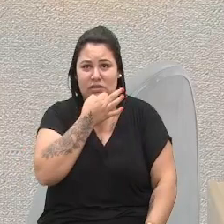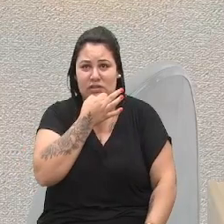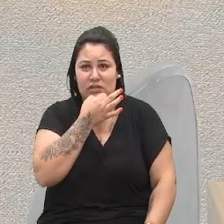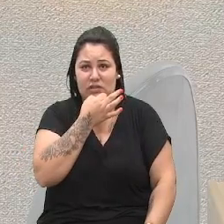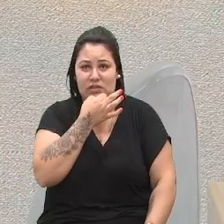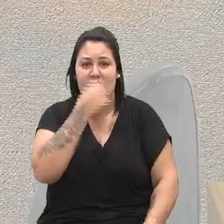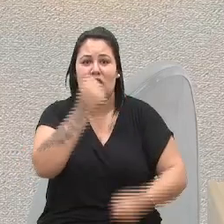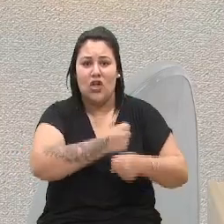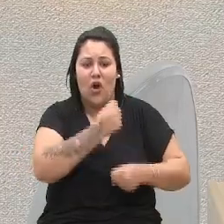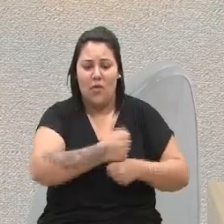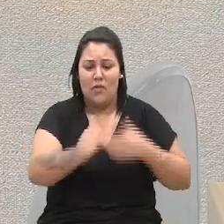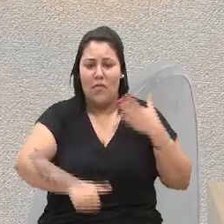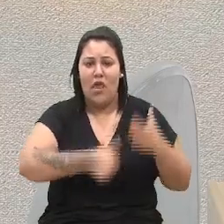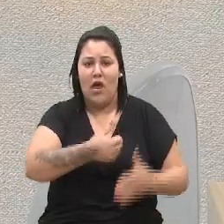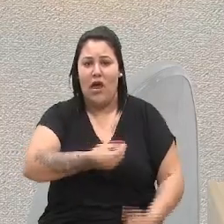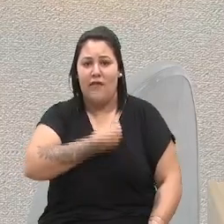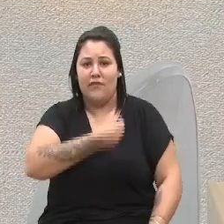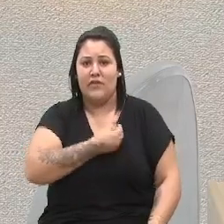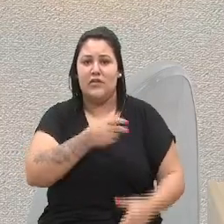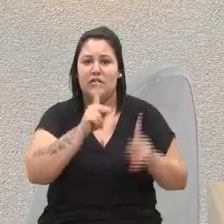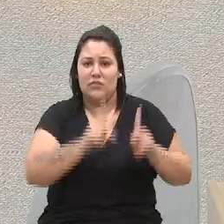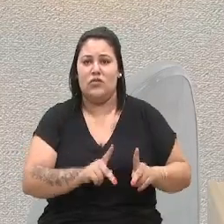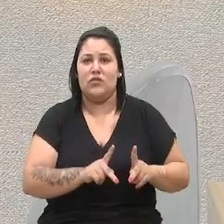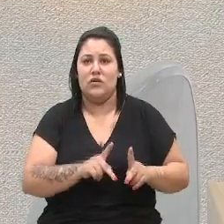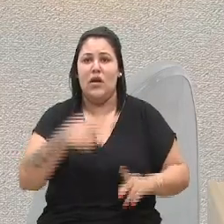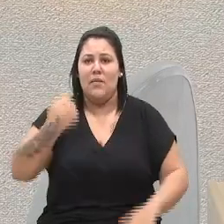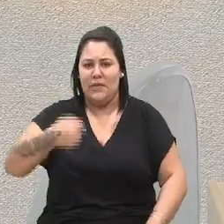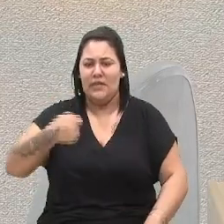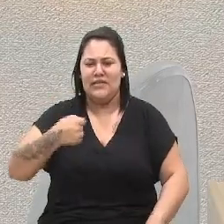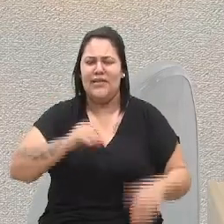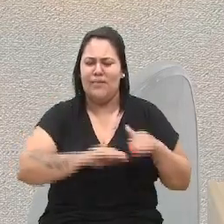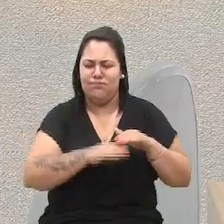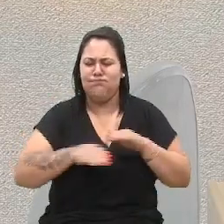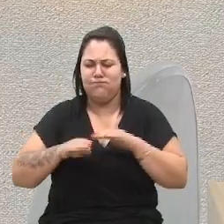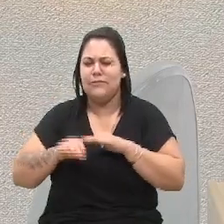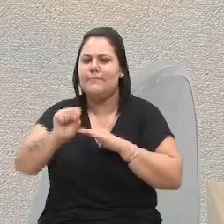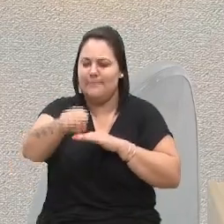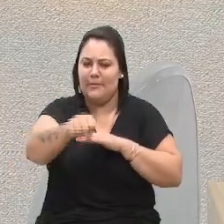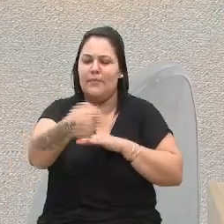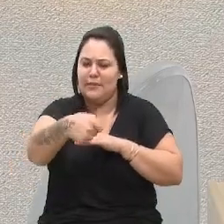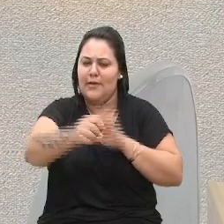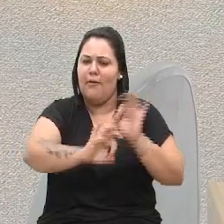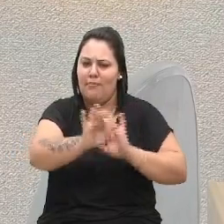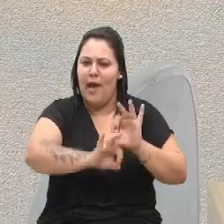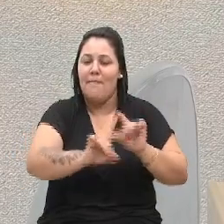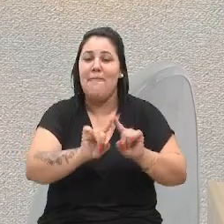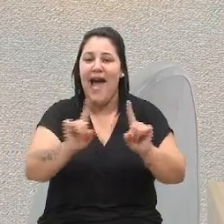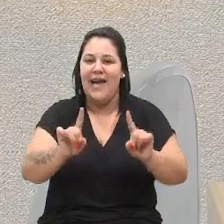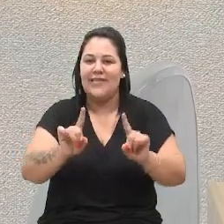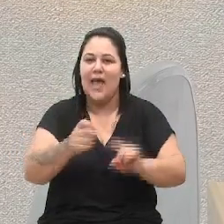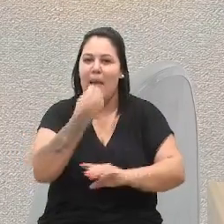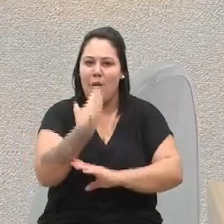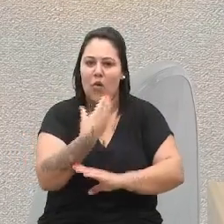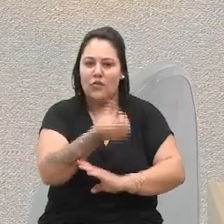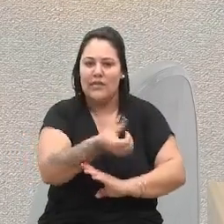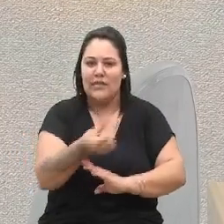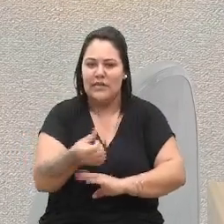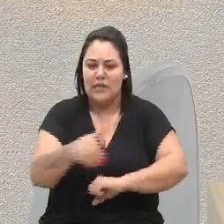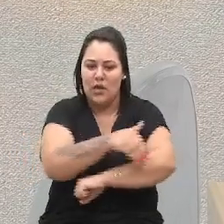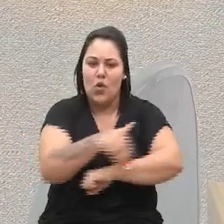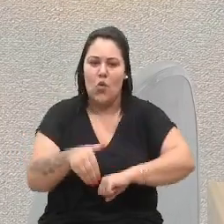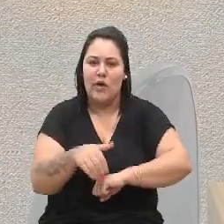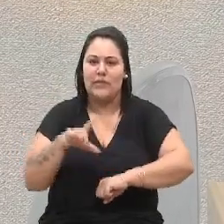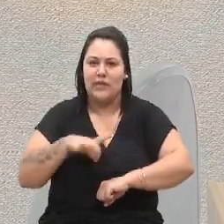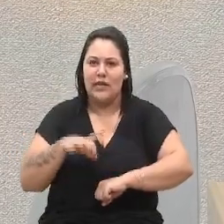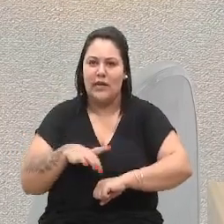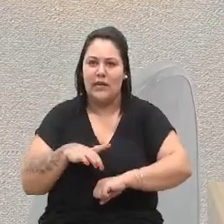obras melhoram a vida das pessoas. Precisa dos ajustes, precisa. Obrigado. Mas é muito bom 66 ruas serem